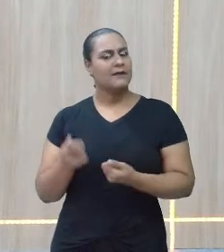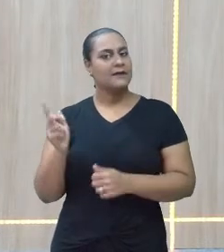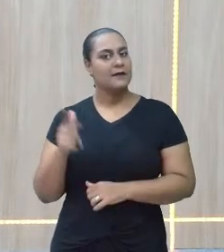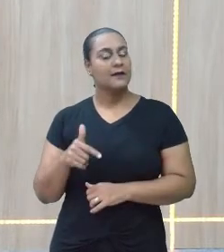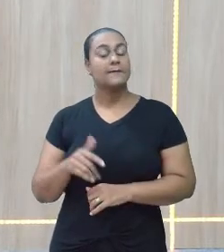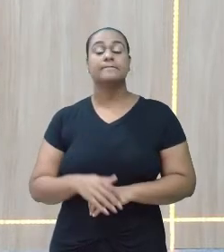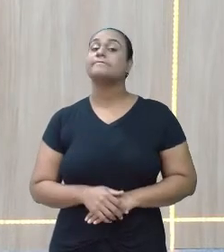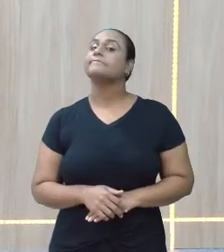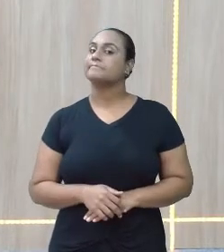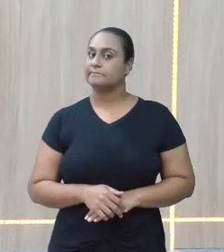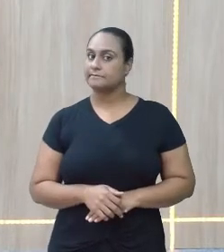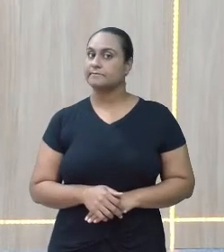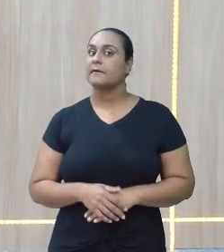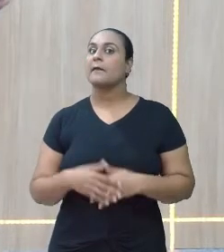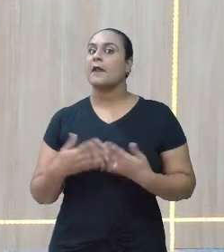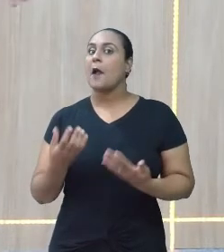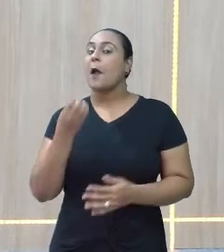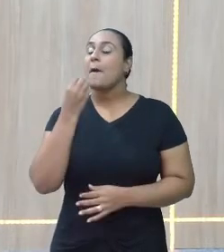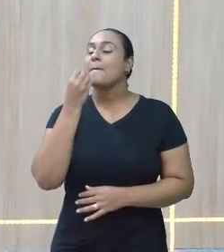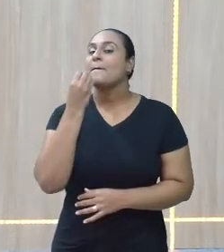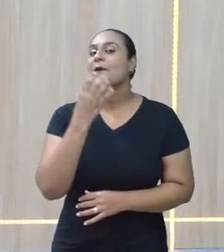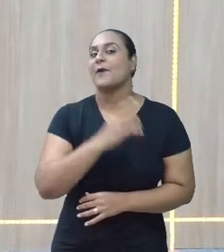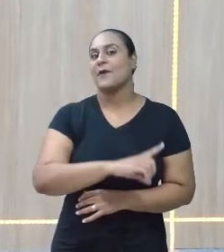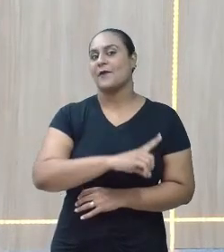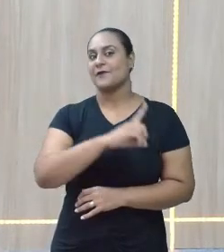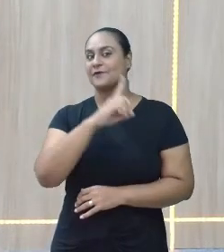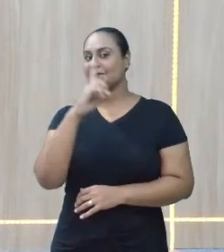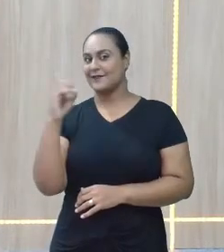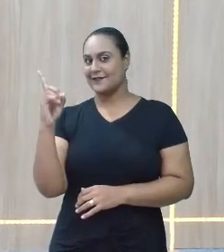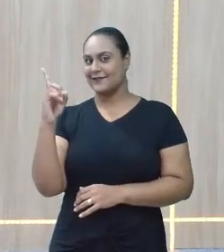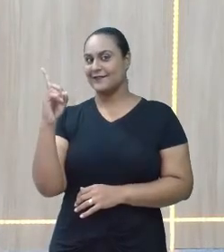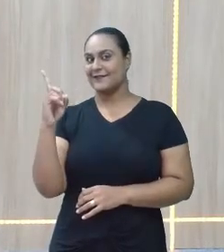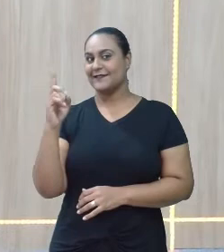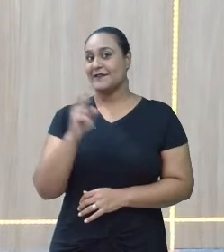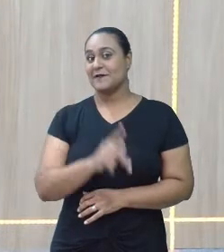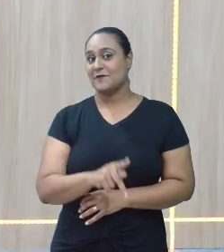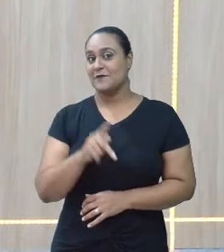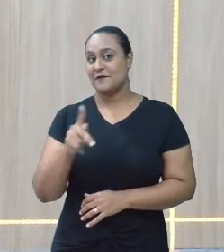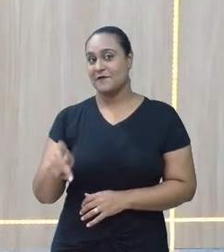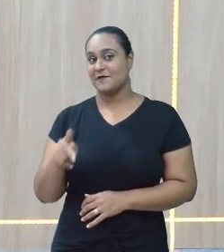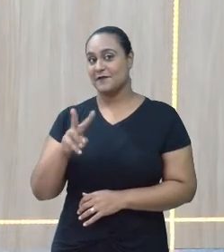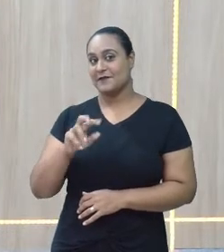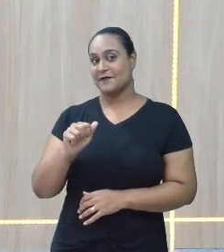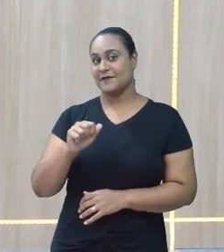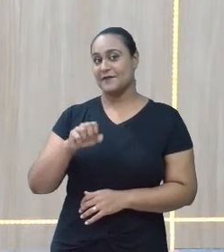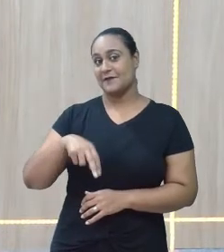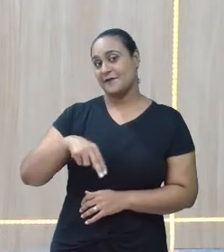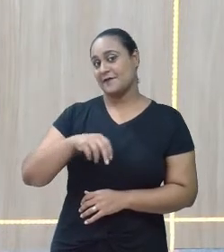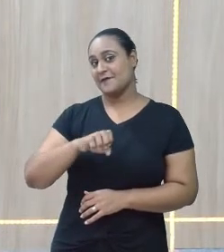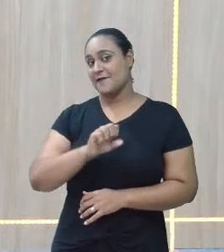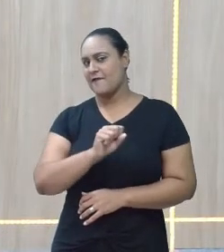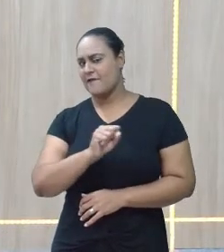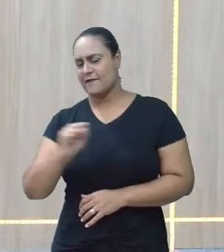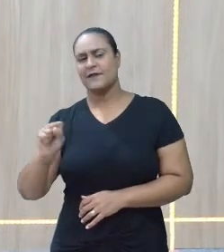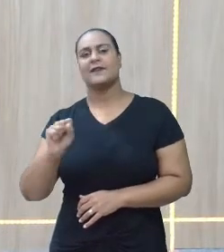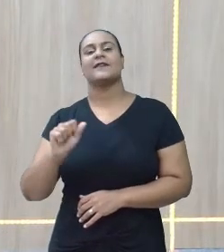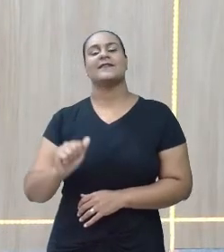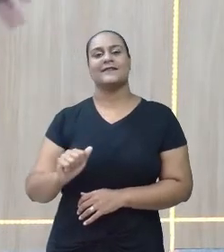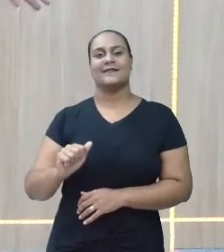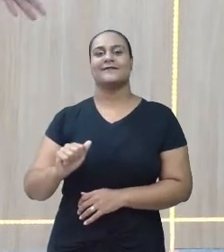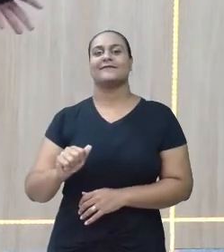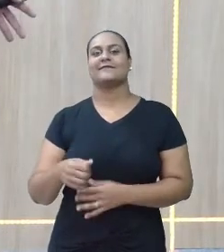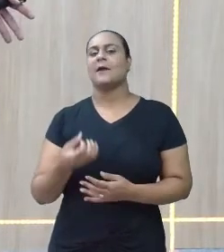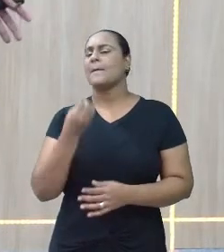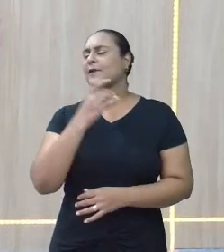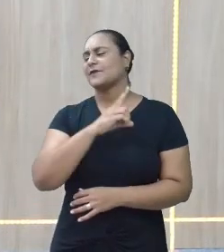sim, podemos dar o nosso queridíssimo bom dia, como eu já antecipei, né? Como a professora falou ali de spoiler. A nossa queridíssima professora Vanessa.